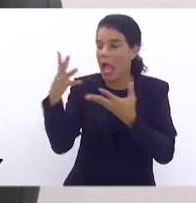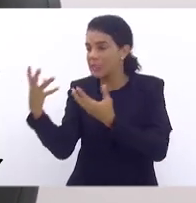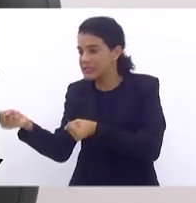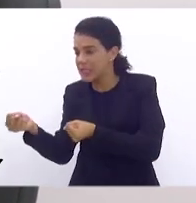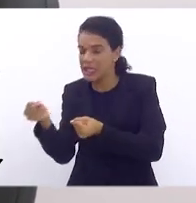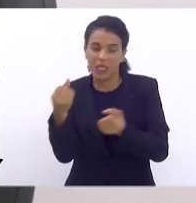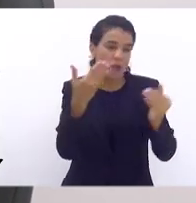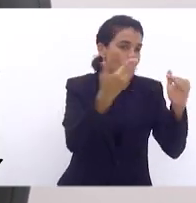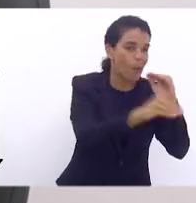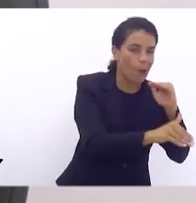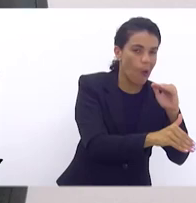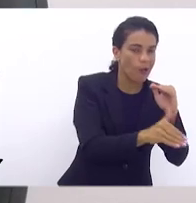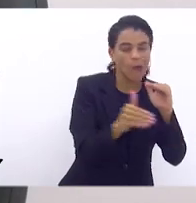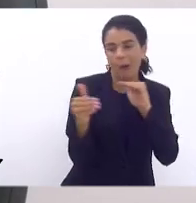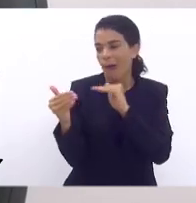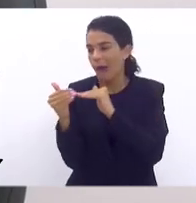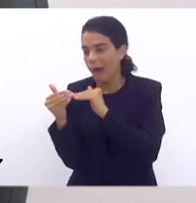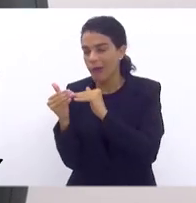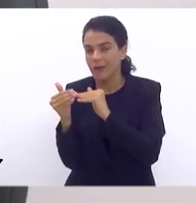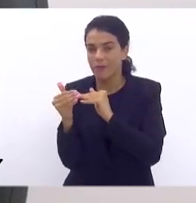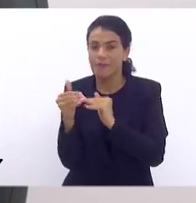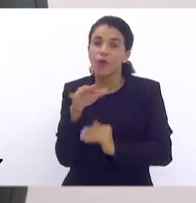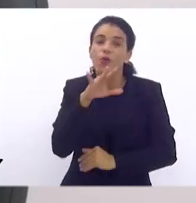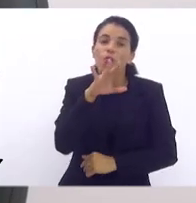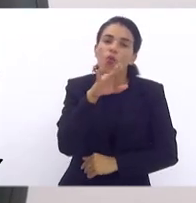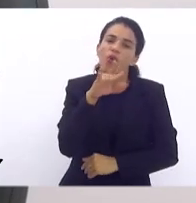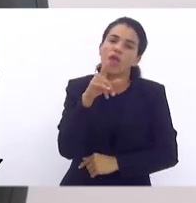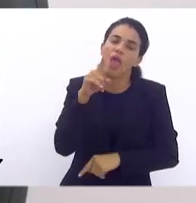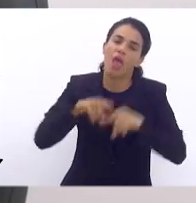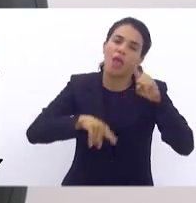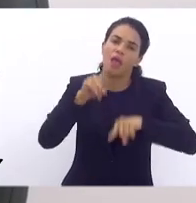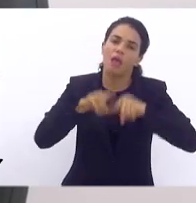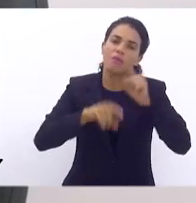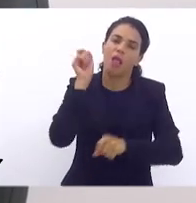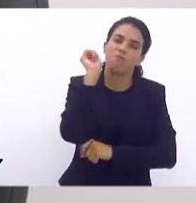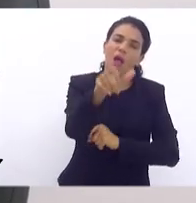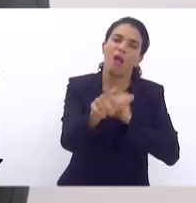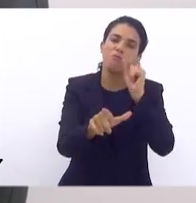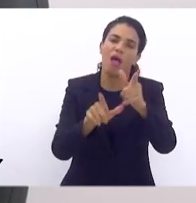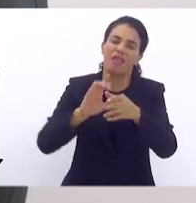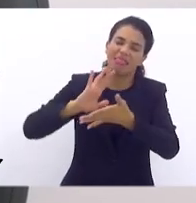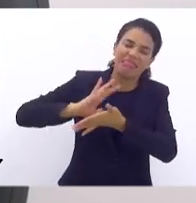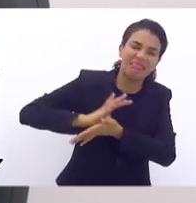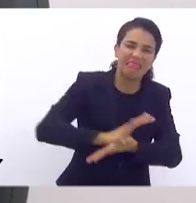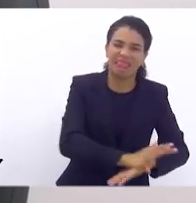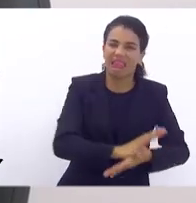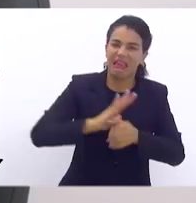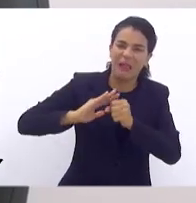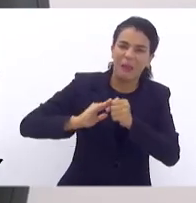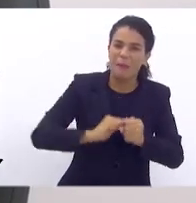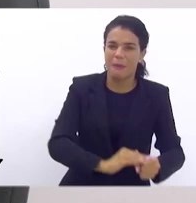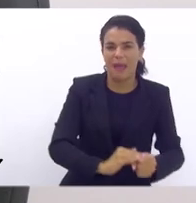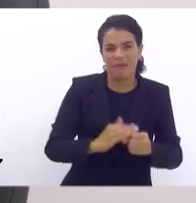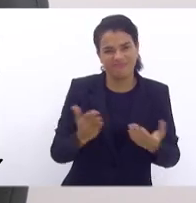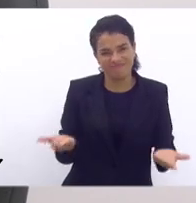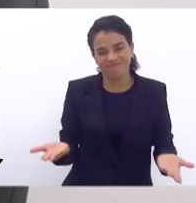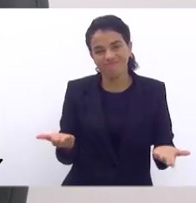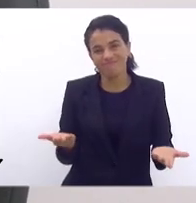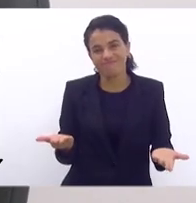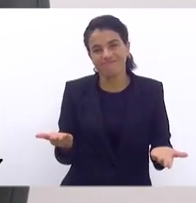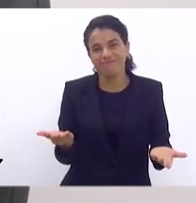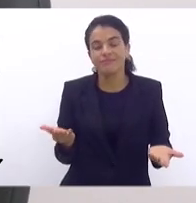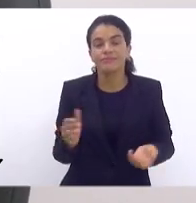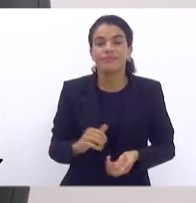não aceita concorda não concorda O que é ruim é xingar você esculachar e escrotizar isso aí você dá o seu posicionamento isso é natural